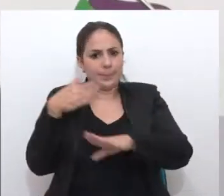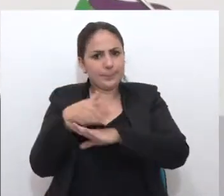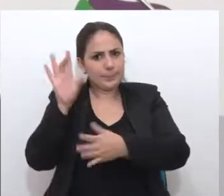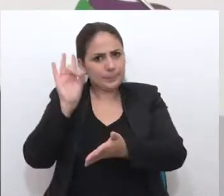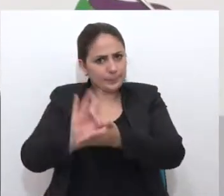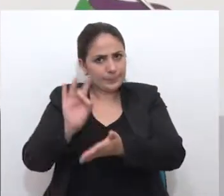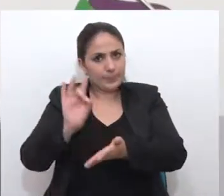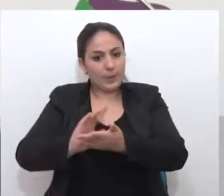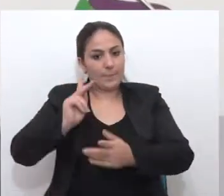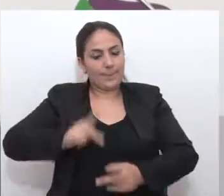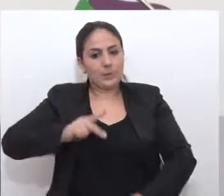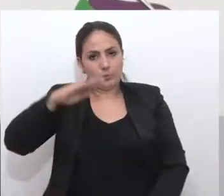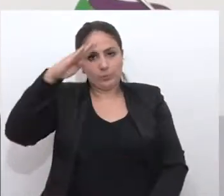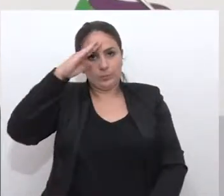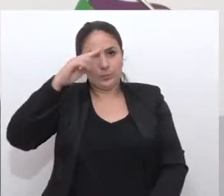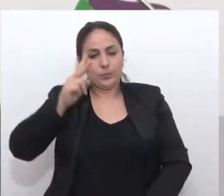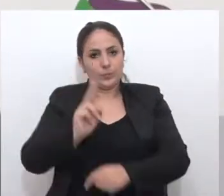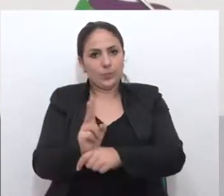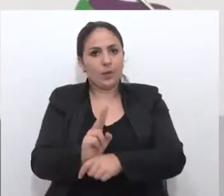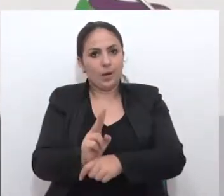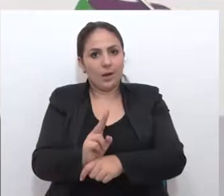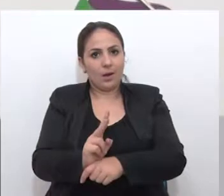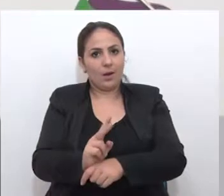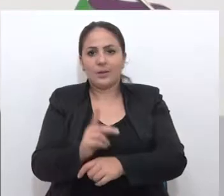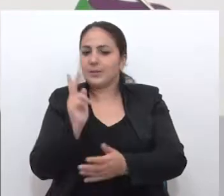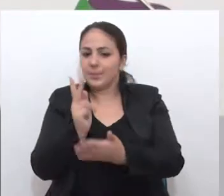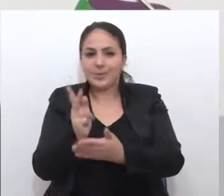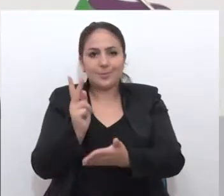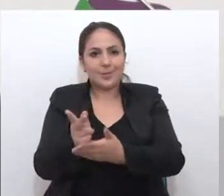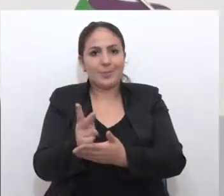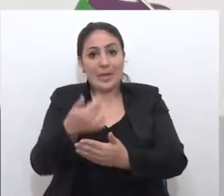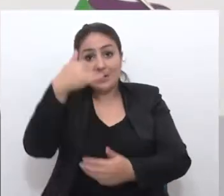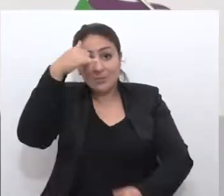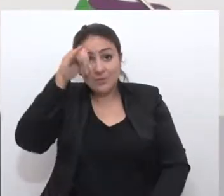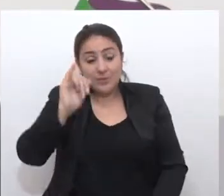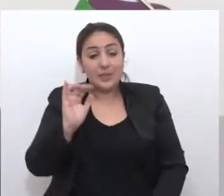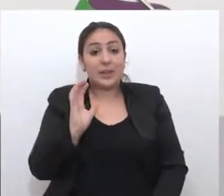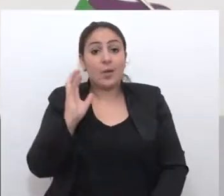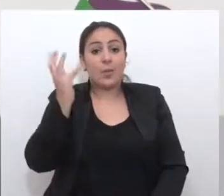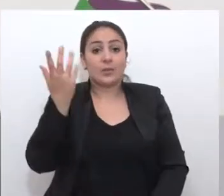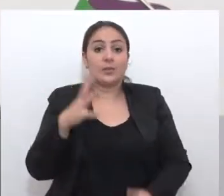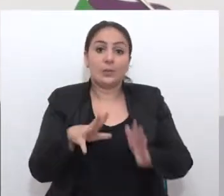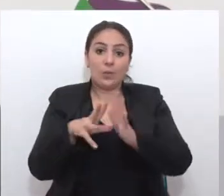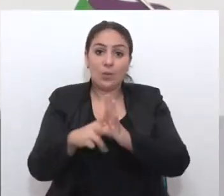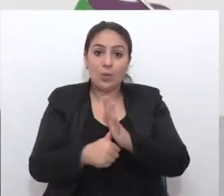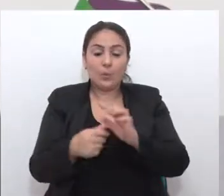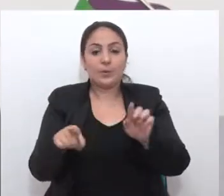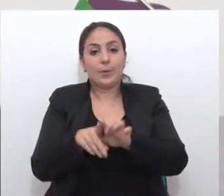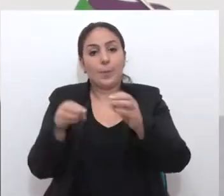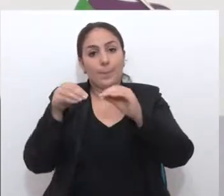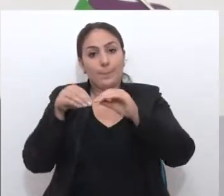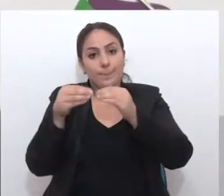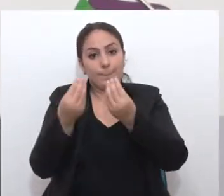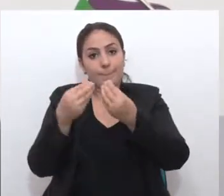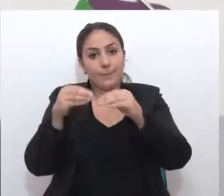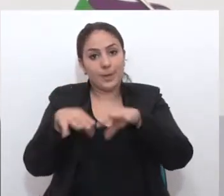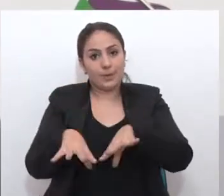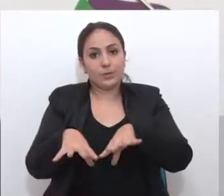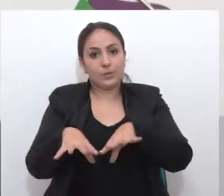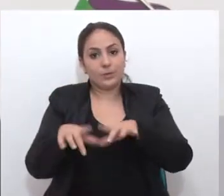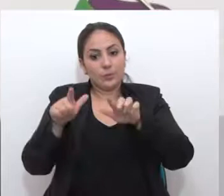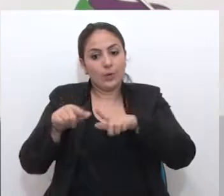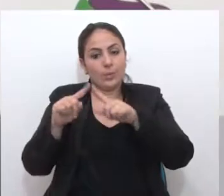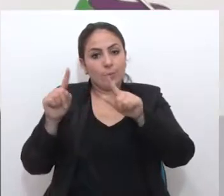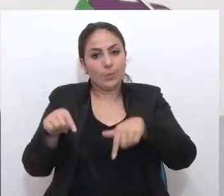vigilante, a presença física do vigilante lá é preventiva, ou seja, inibe e às vezes evita até do crime acontecer, do prejuízo ao patrimônio